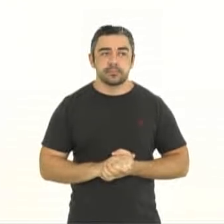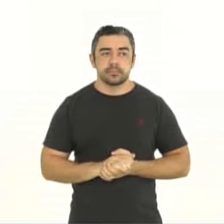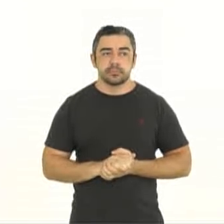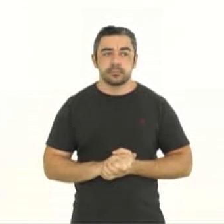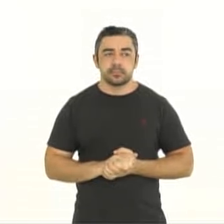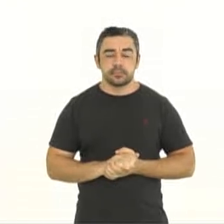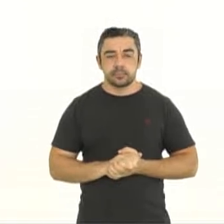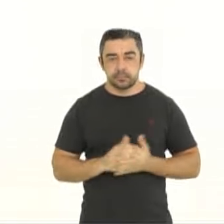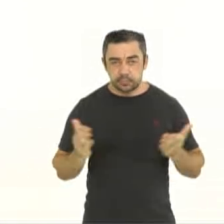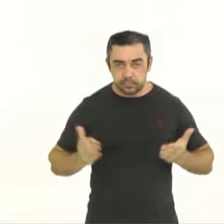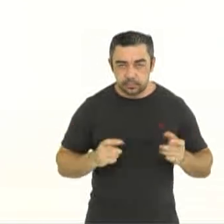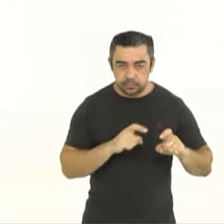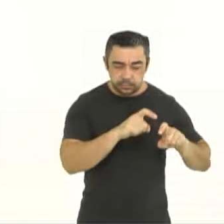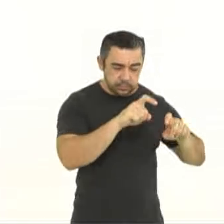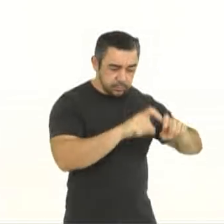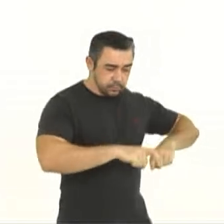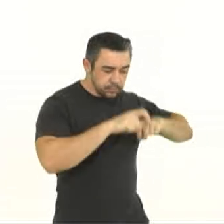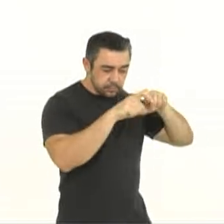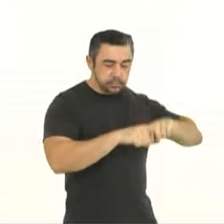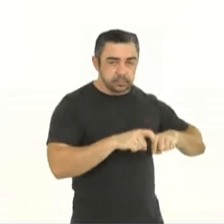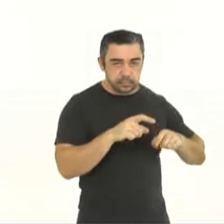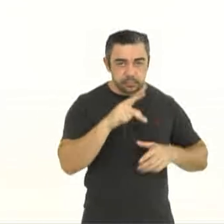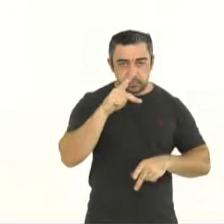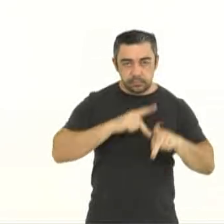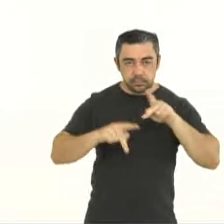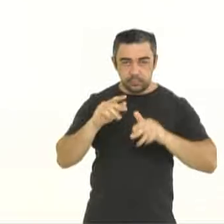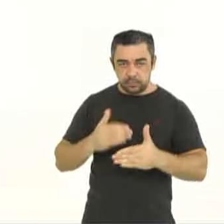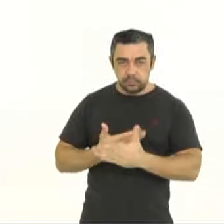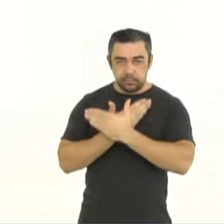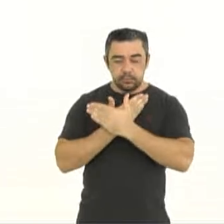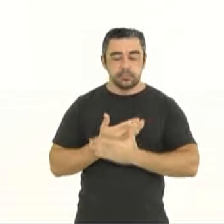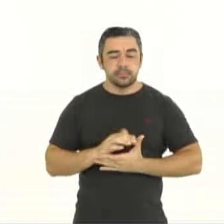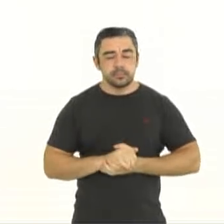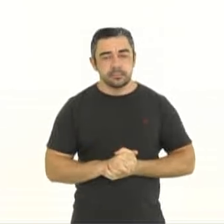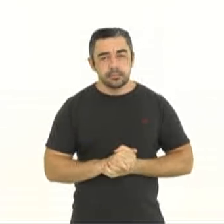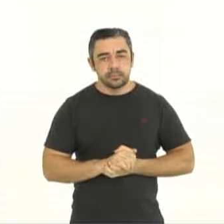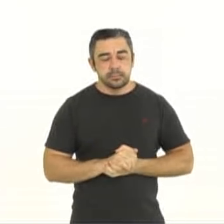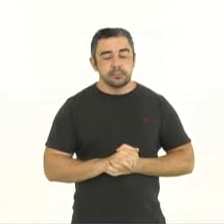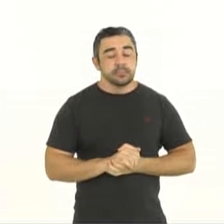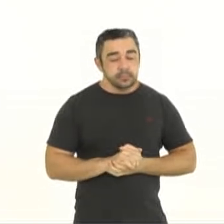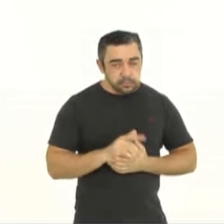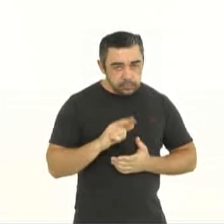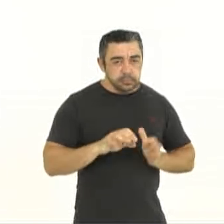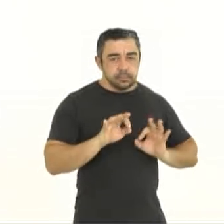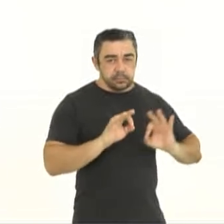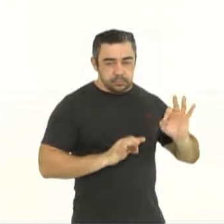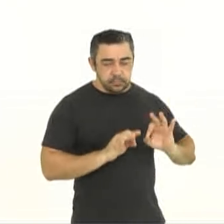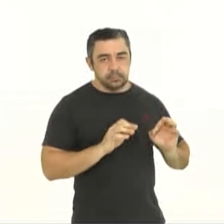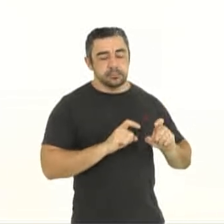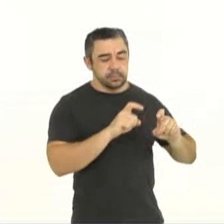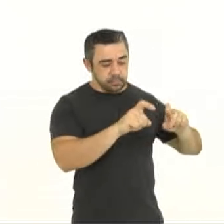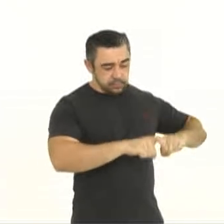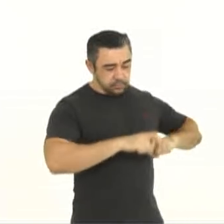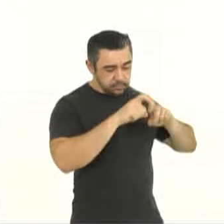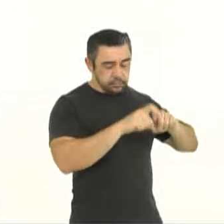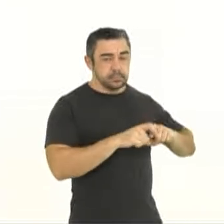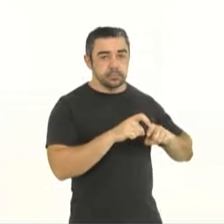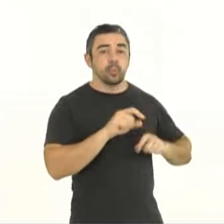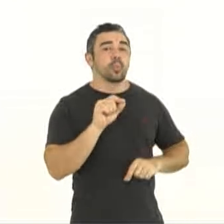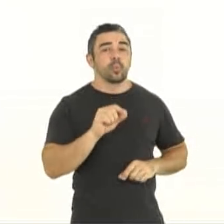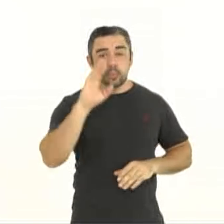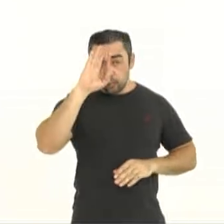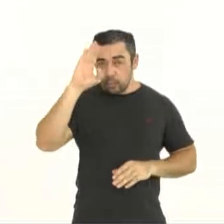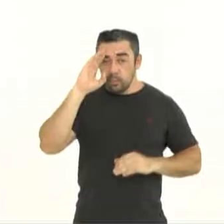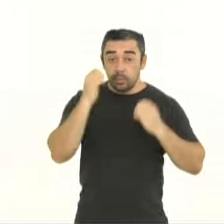Então vamos para a agricultura agora. Vamos lá. A sociedade asteca foi organizada em torno da agricultura do